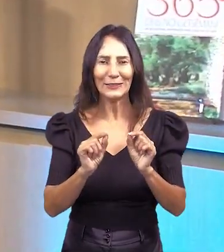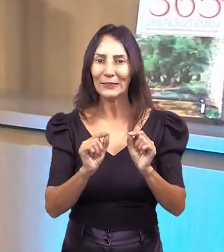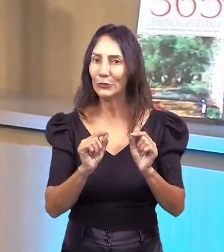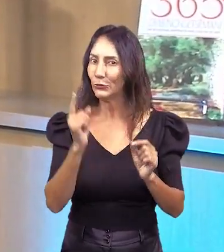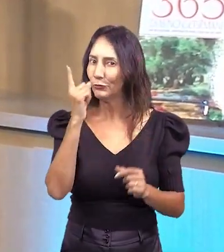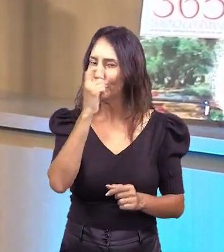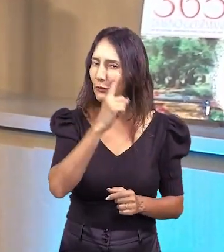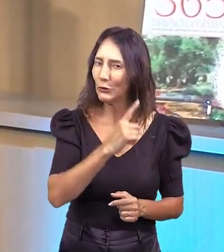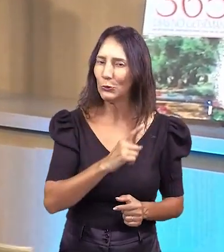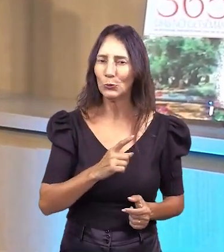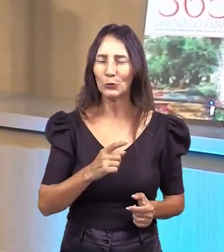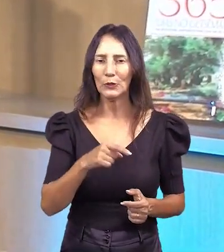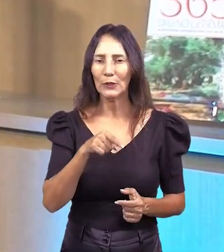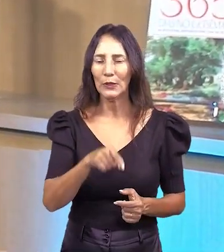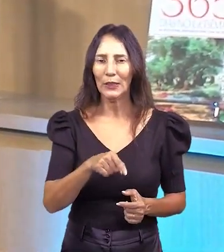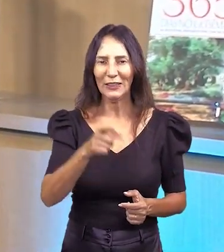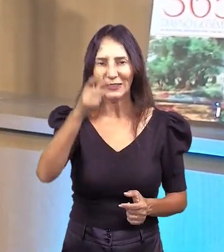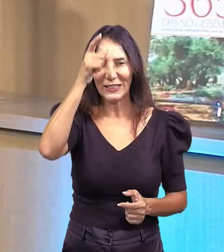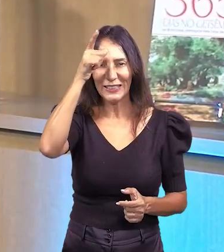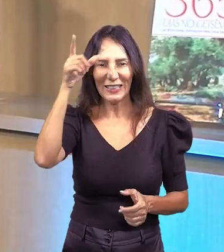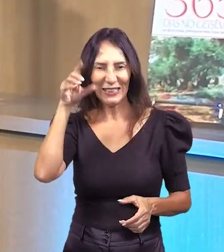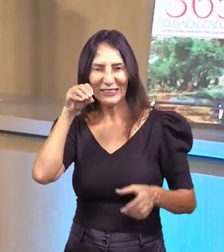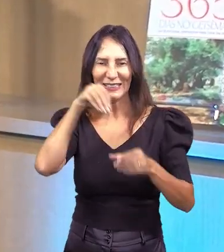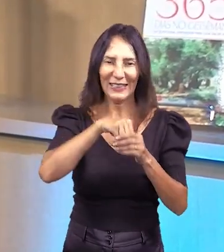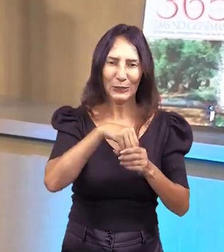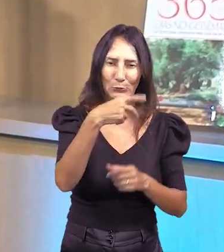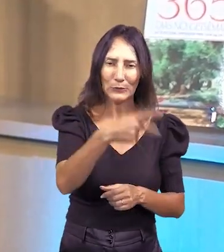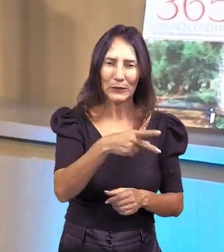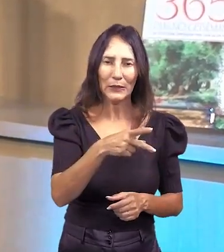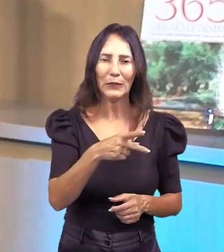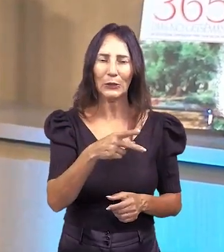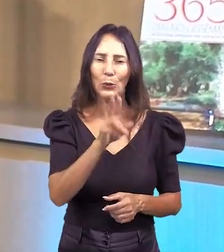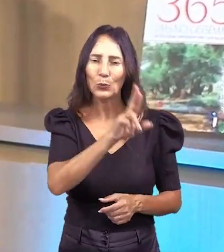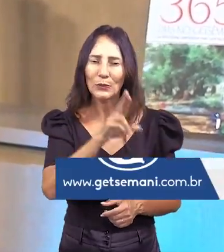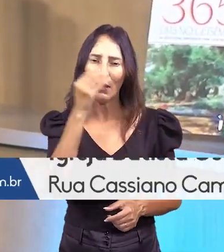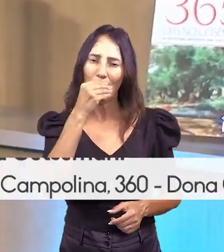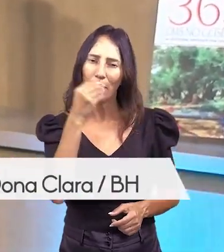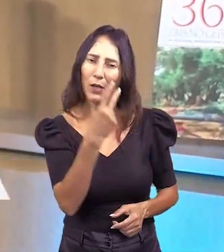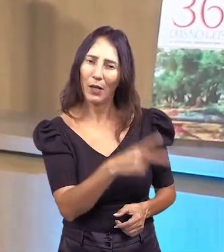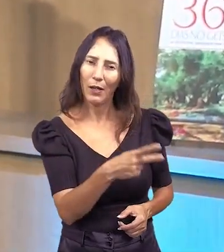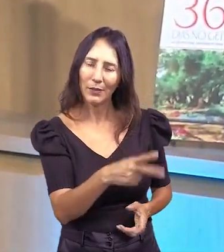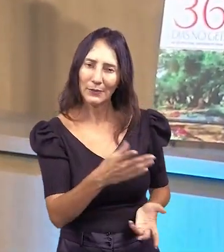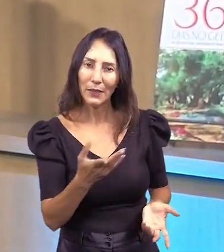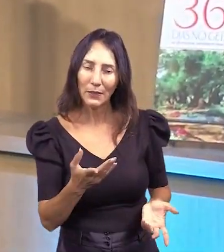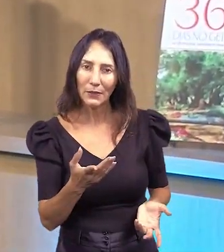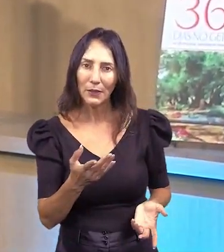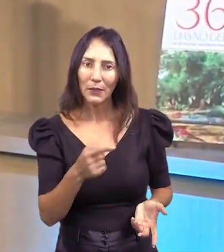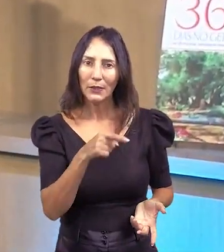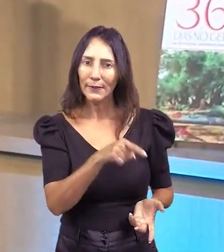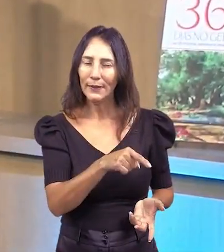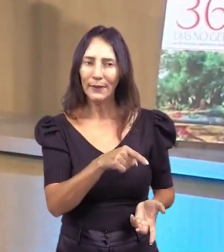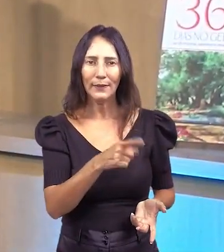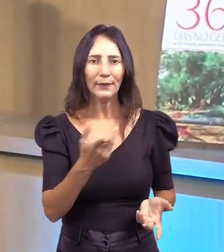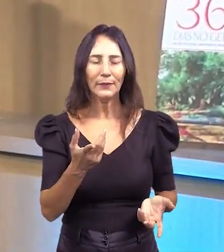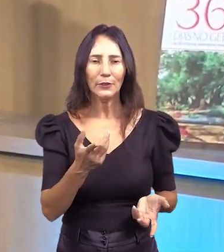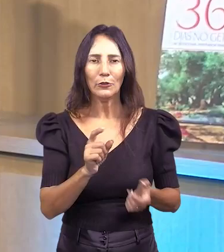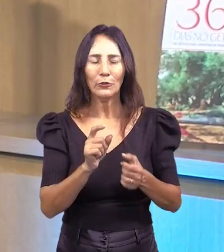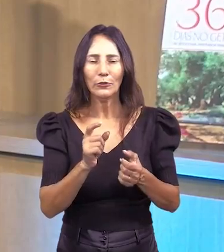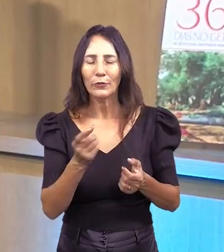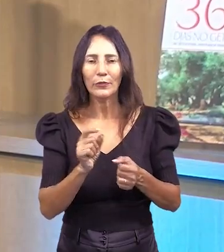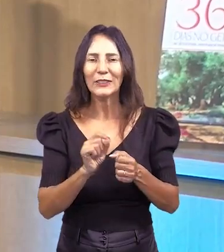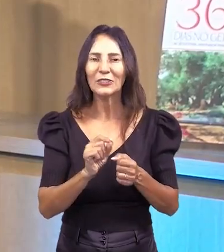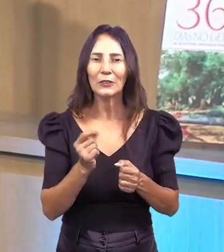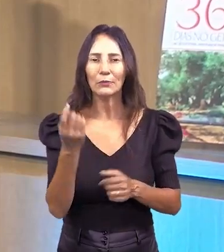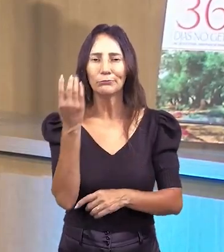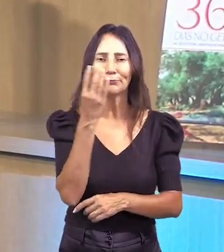sentido real da palavra, ele ficava possesso, Satanás entrava, usava a fraqueza dele e fazia com que ele